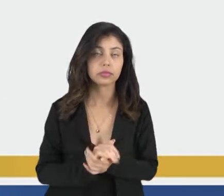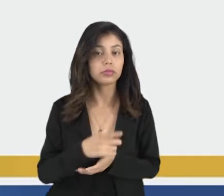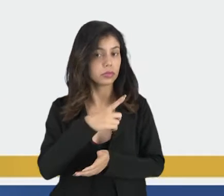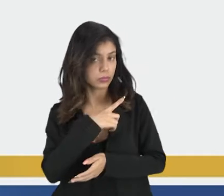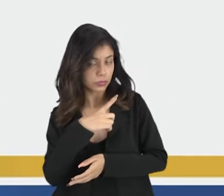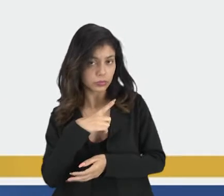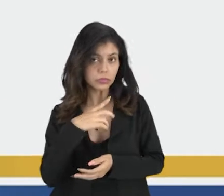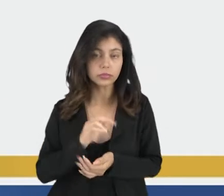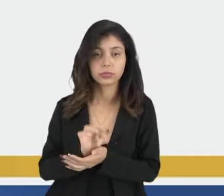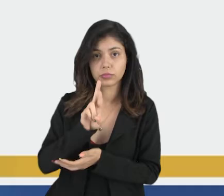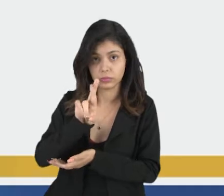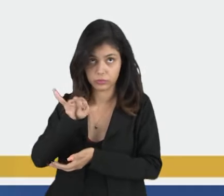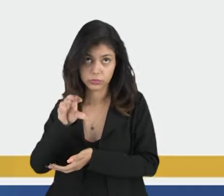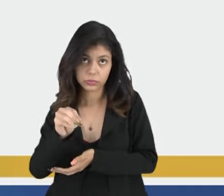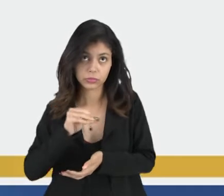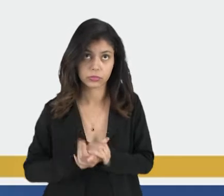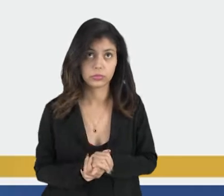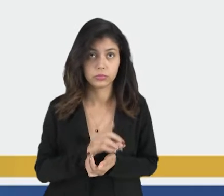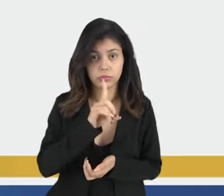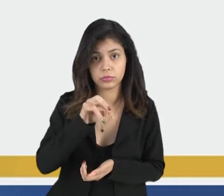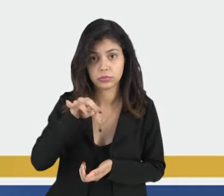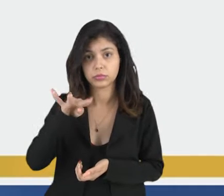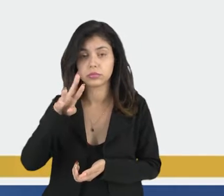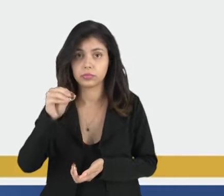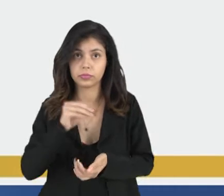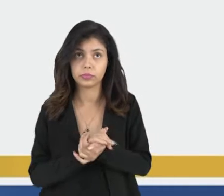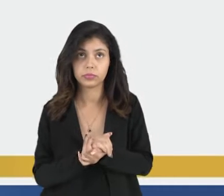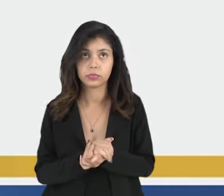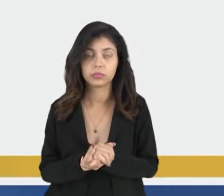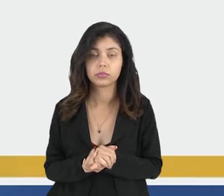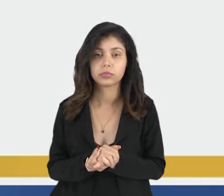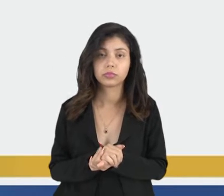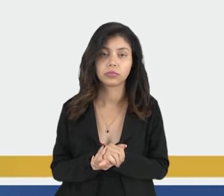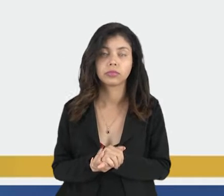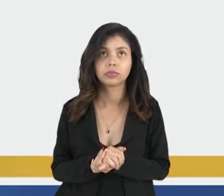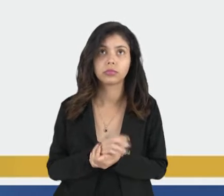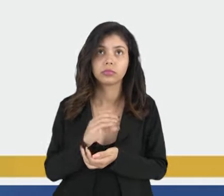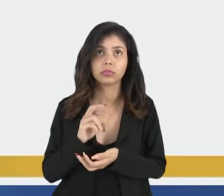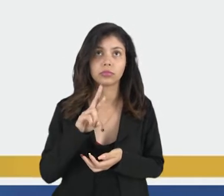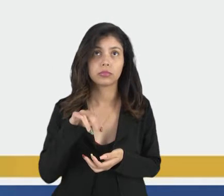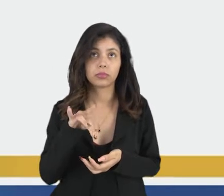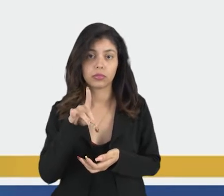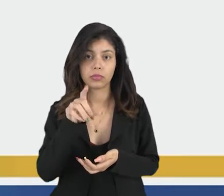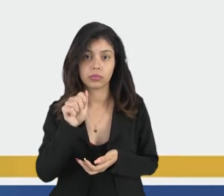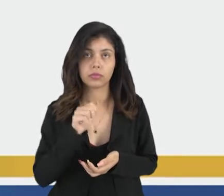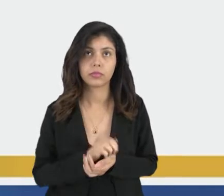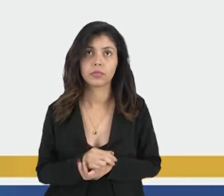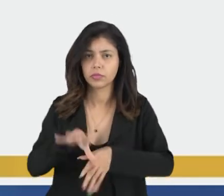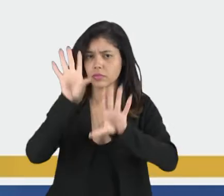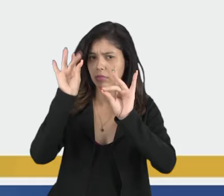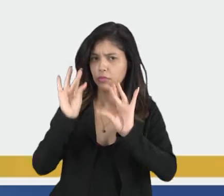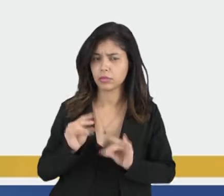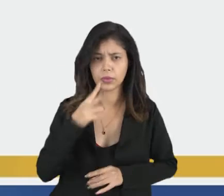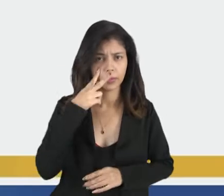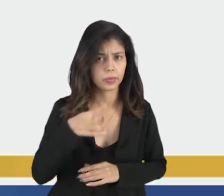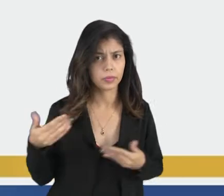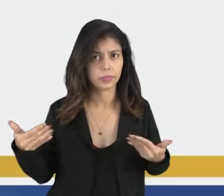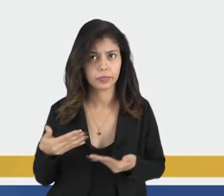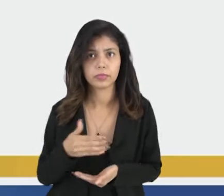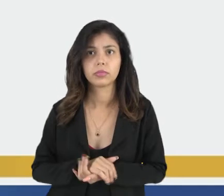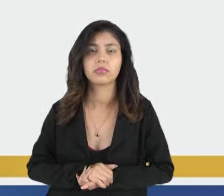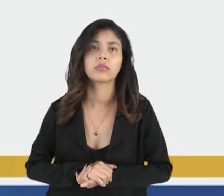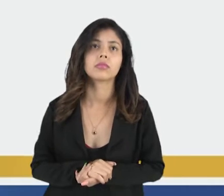temos raio, diâmetro e corda. Vejamos agora cada um desses